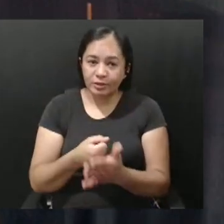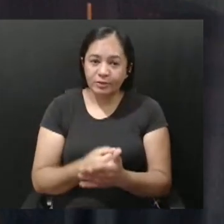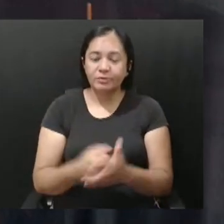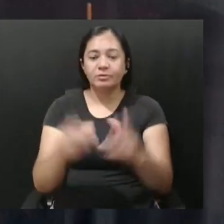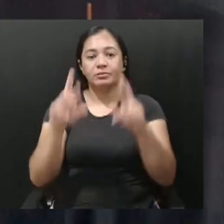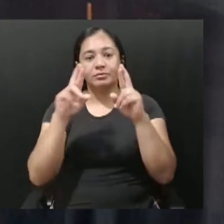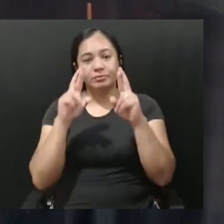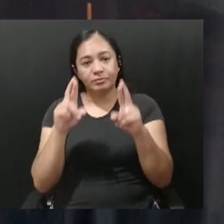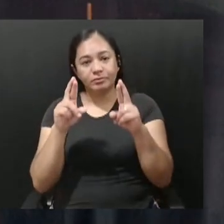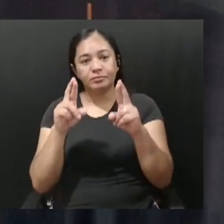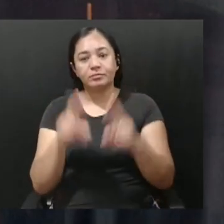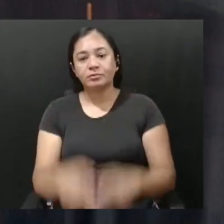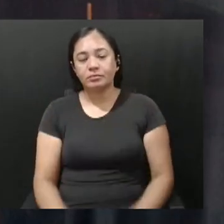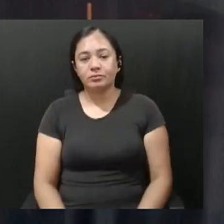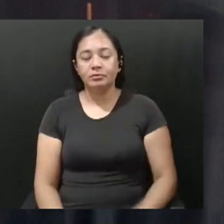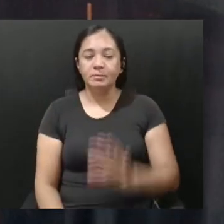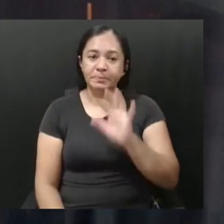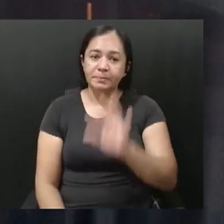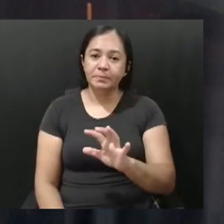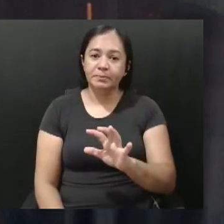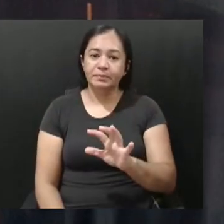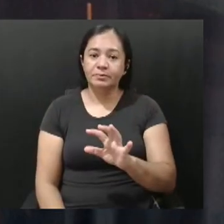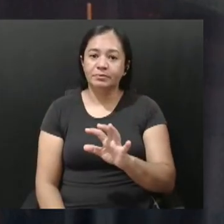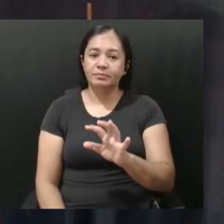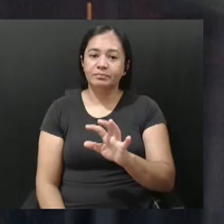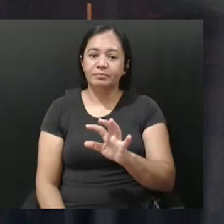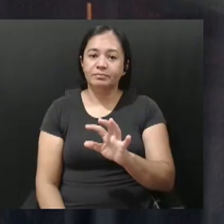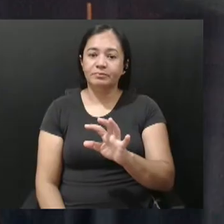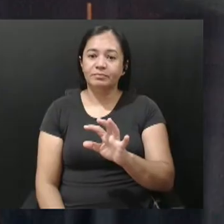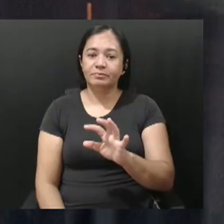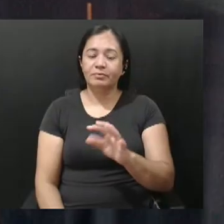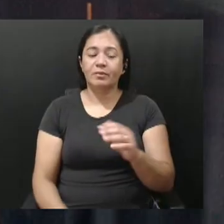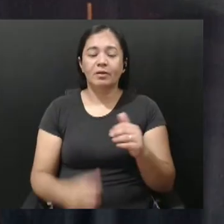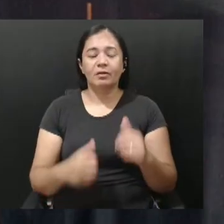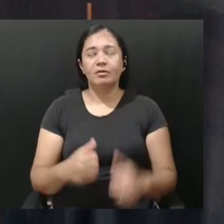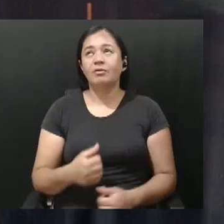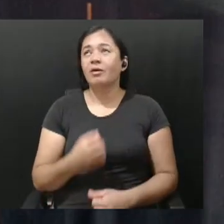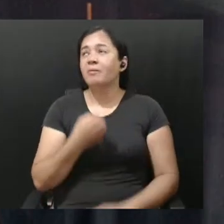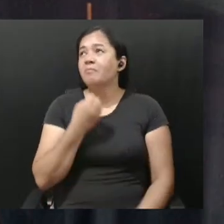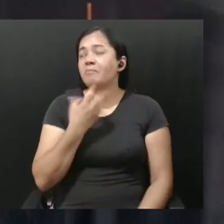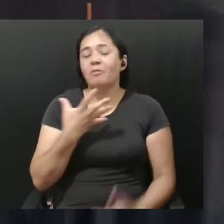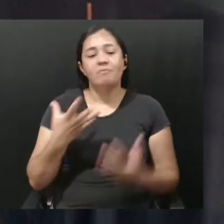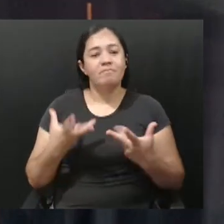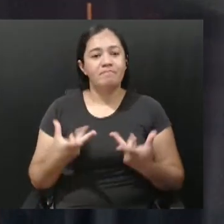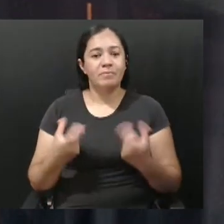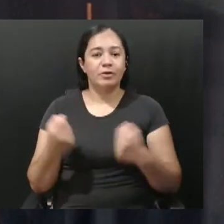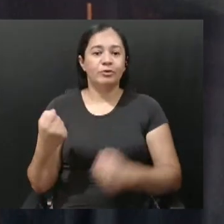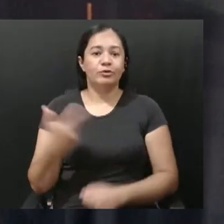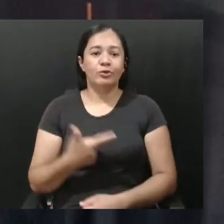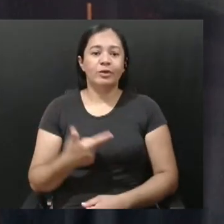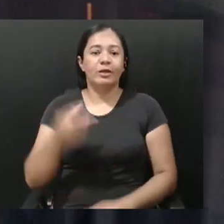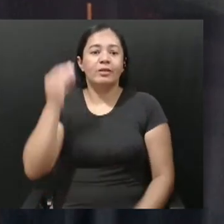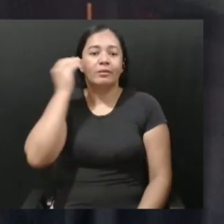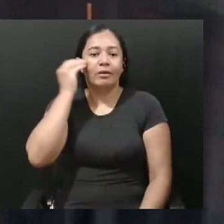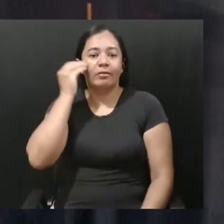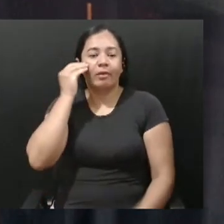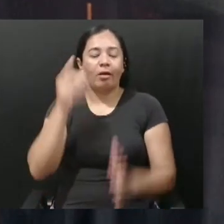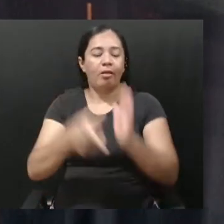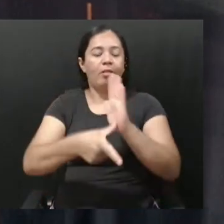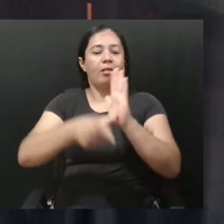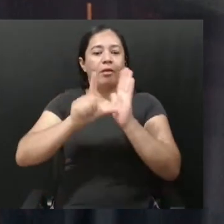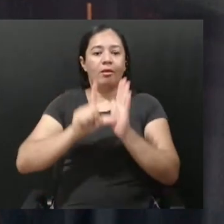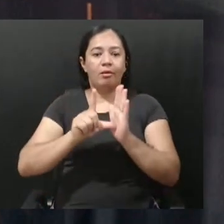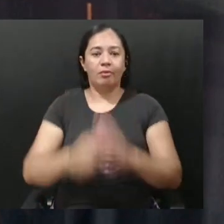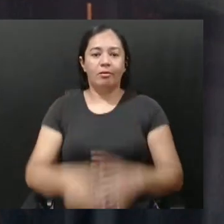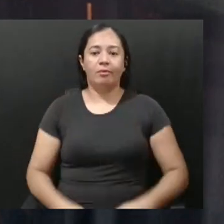Isso faz um bem muito maior do que tentar antecipar Uhum. essas situações nesse